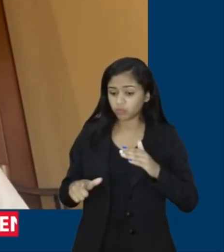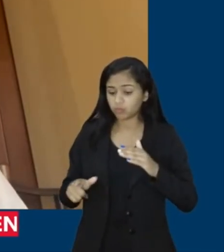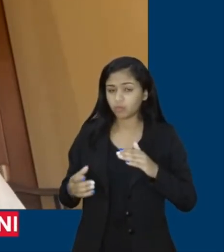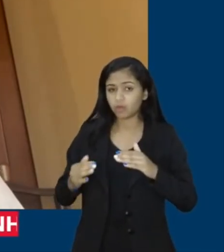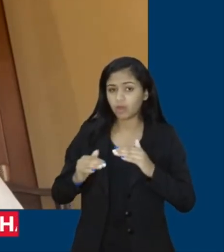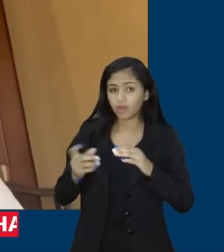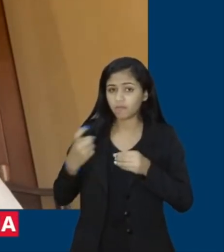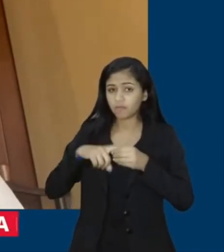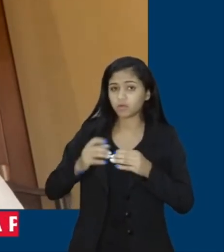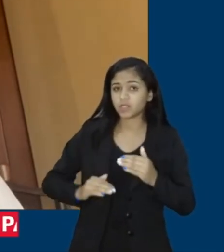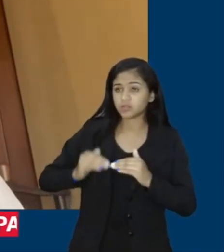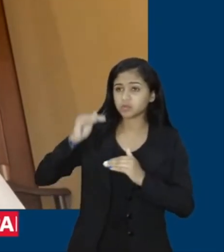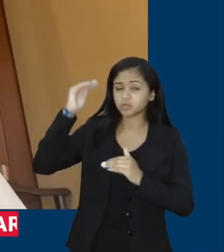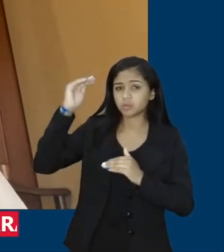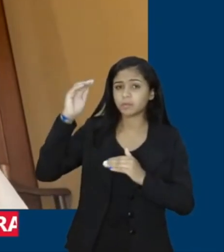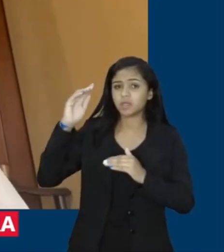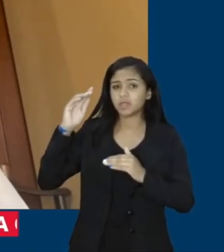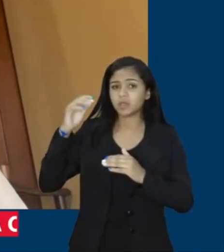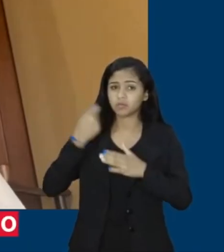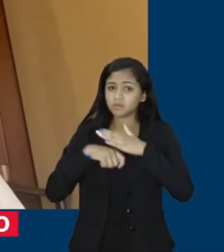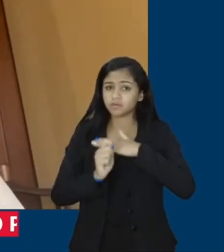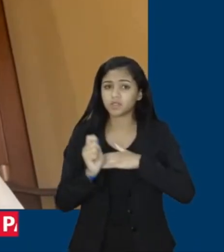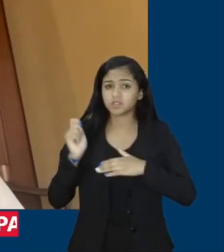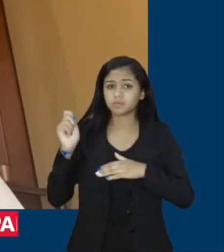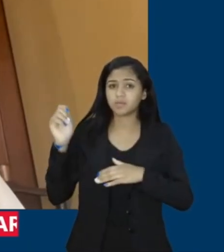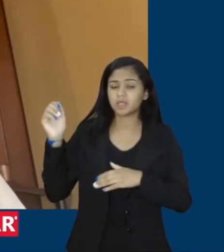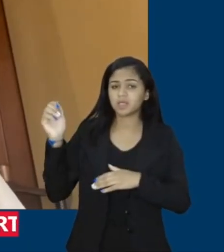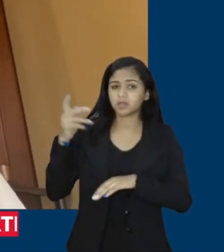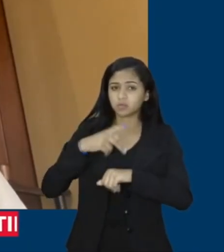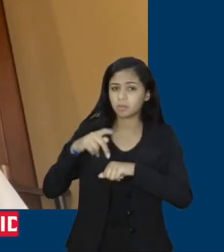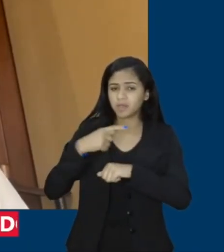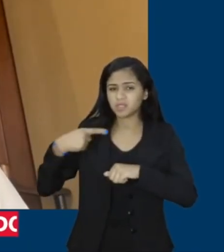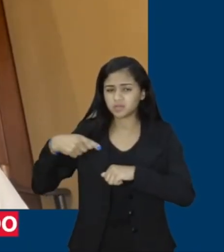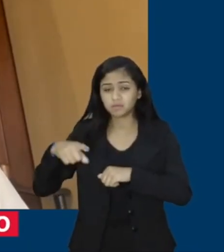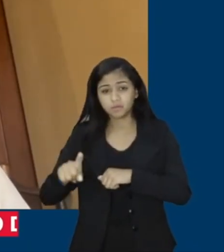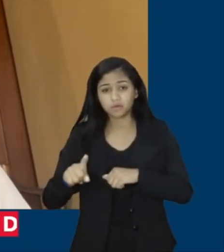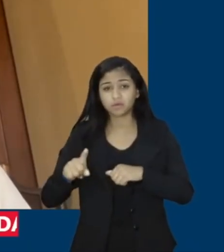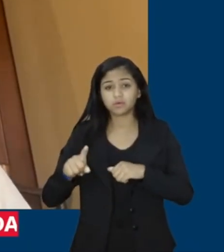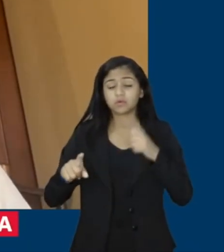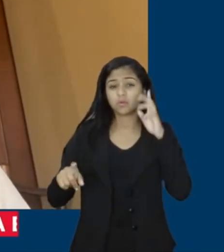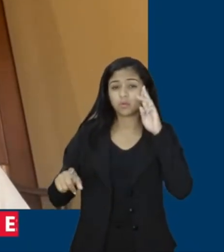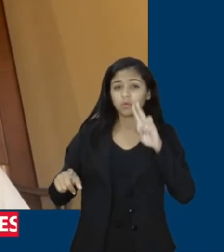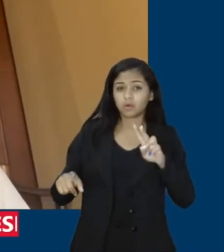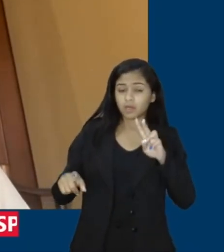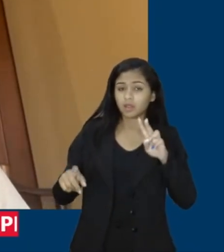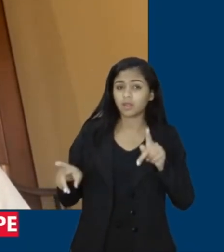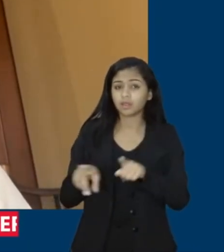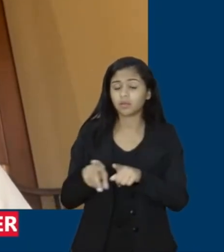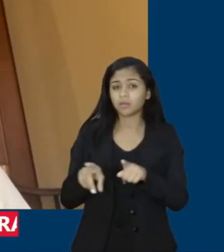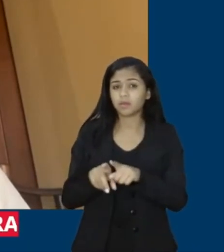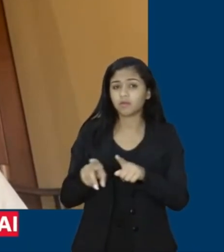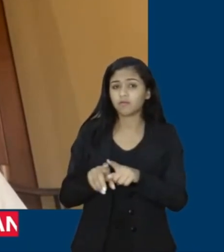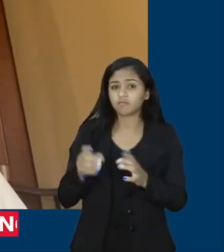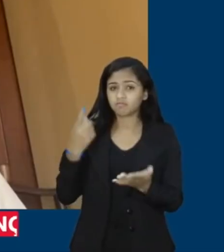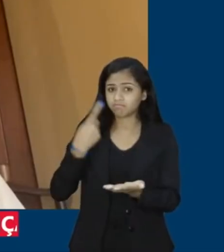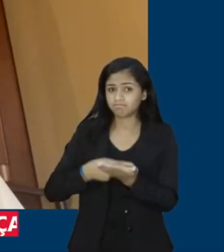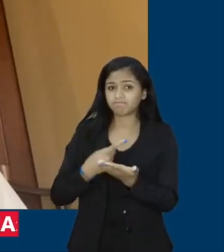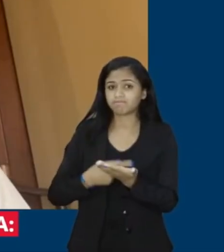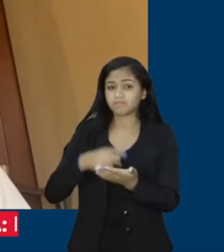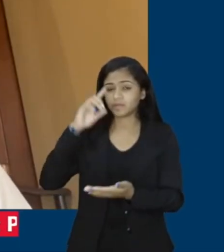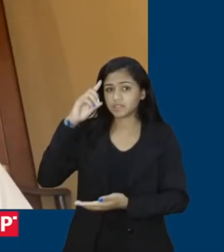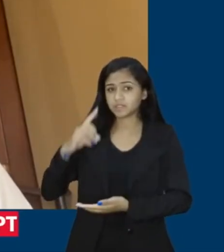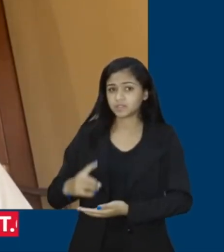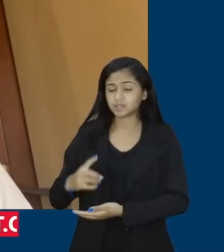investimentos internacionais, o olhar do mercado financeiro também foi muito positivo com a decisão que a gente